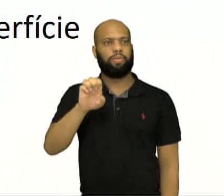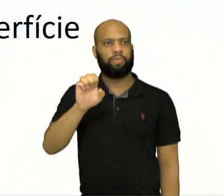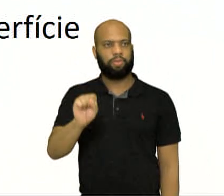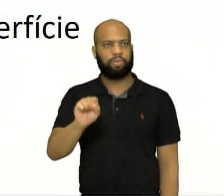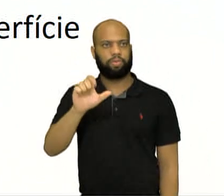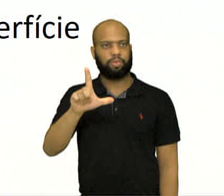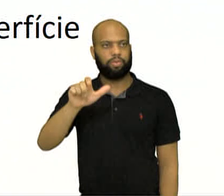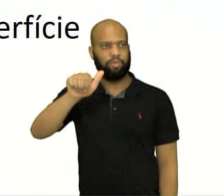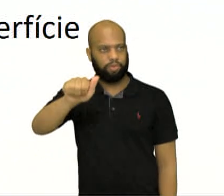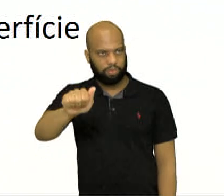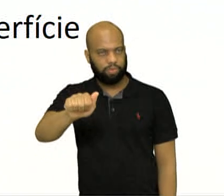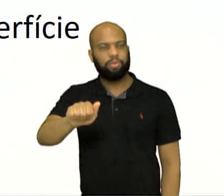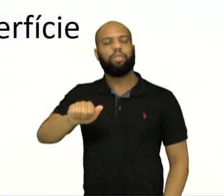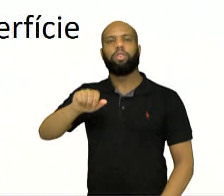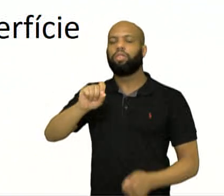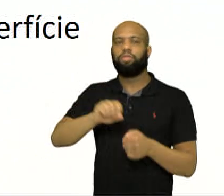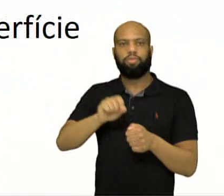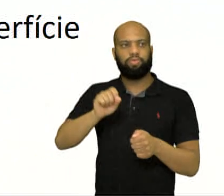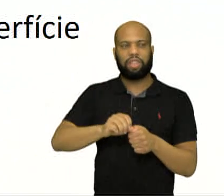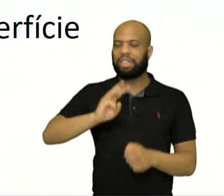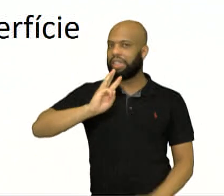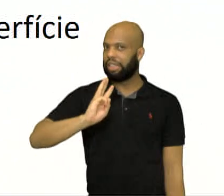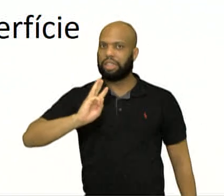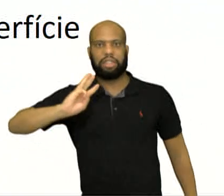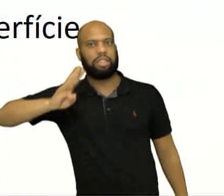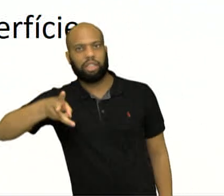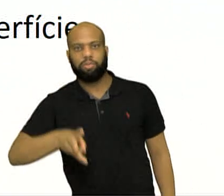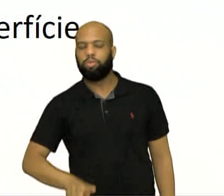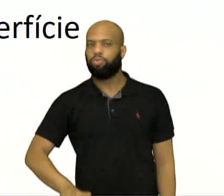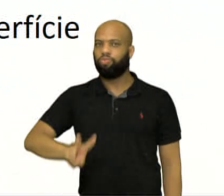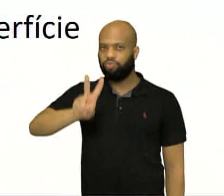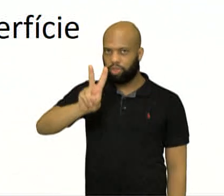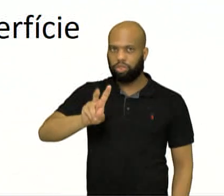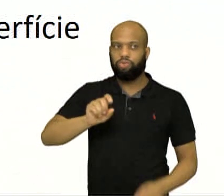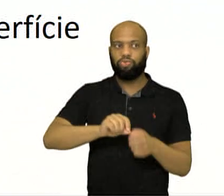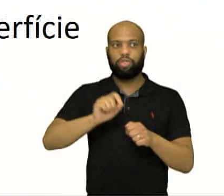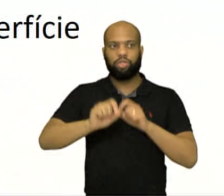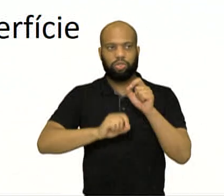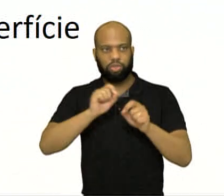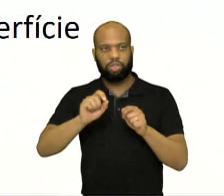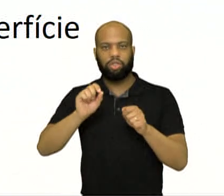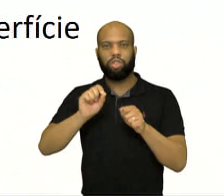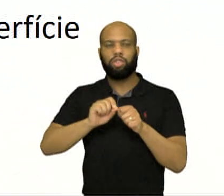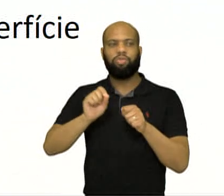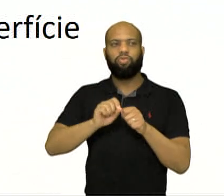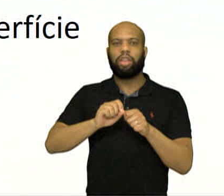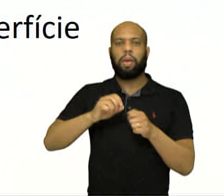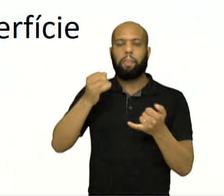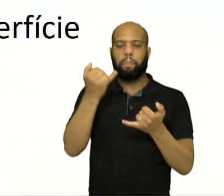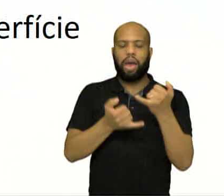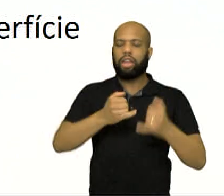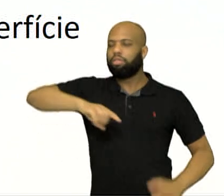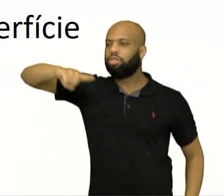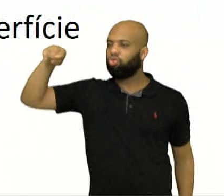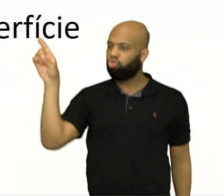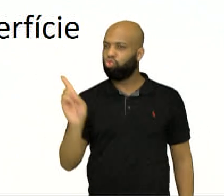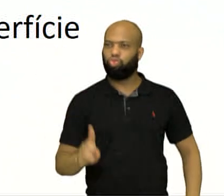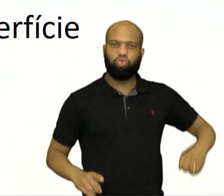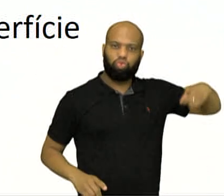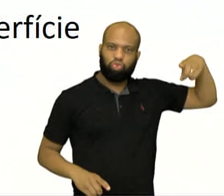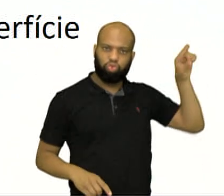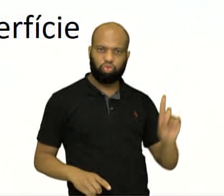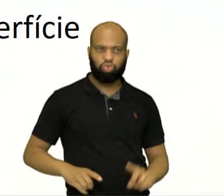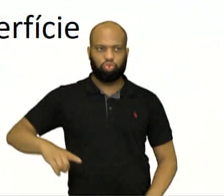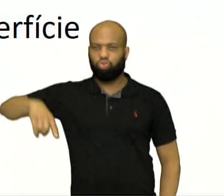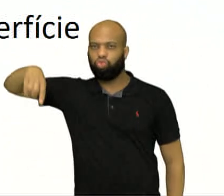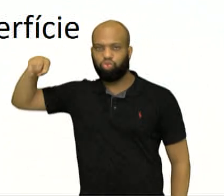mil volts, 300 mil volts, por aí, para você formar centelhas elétricas, como os raios, né? Esse plasma